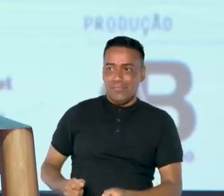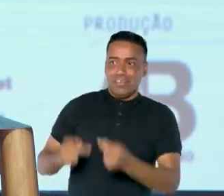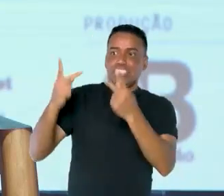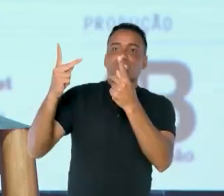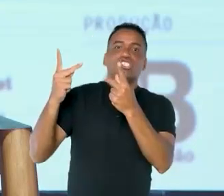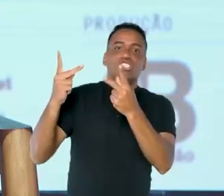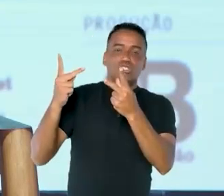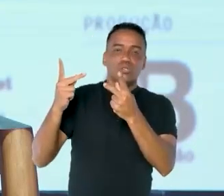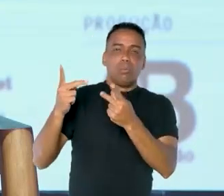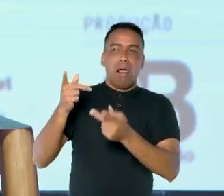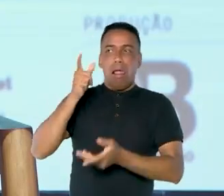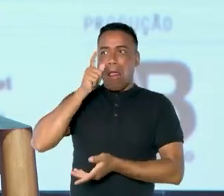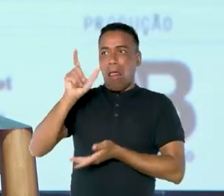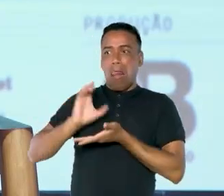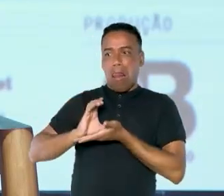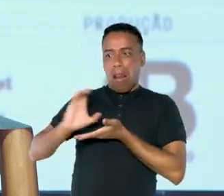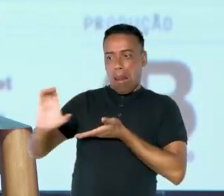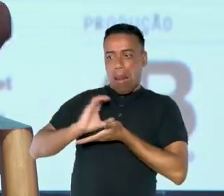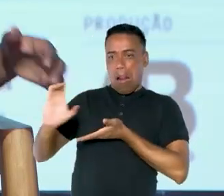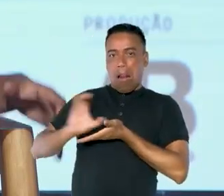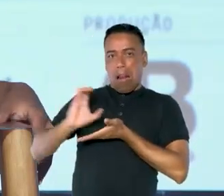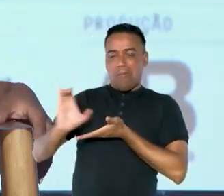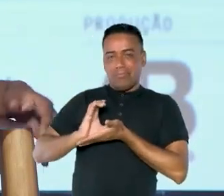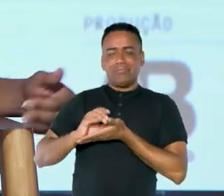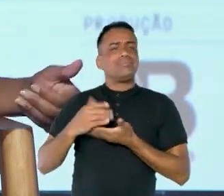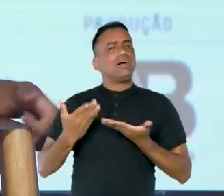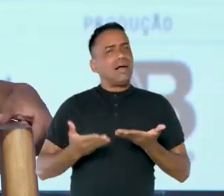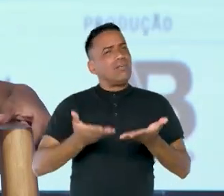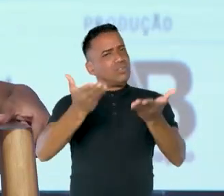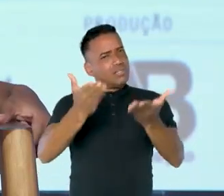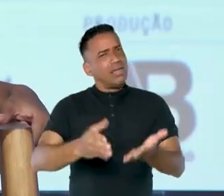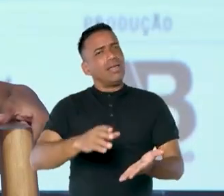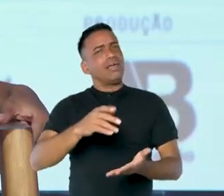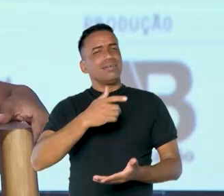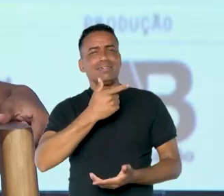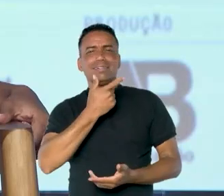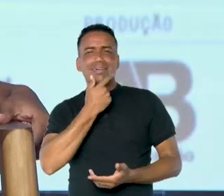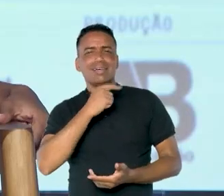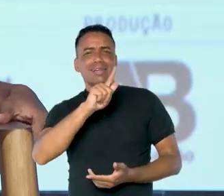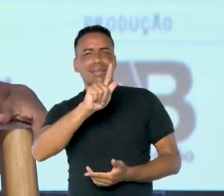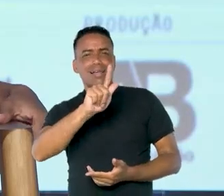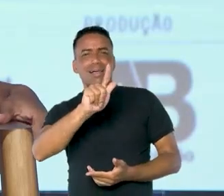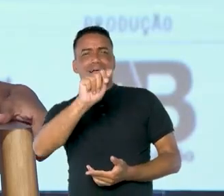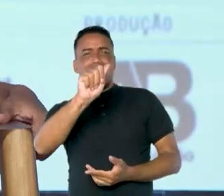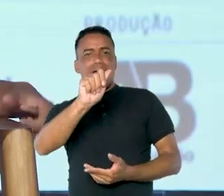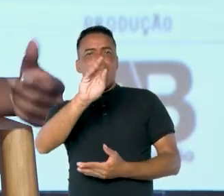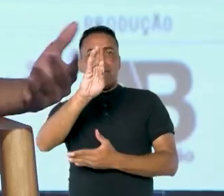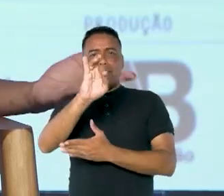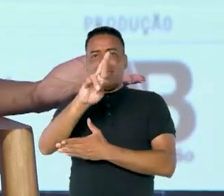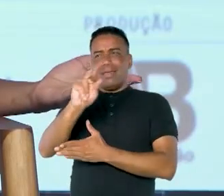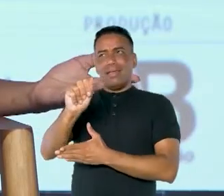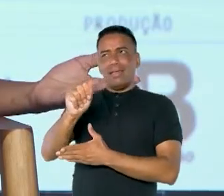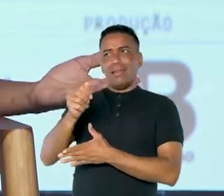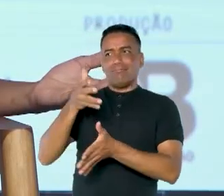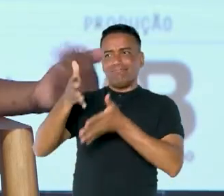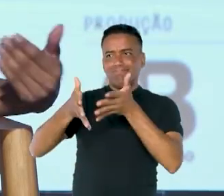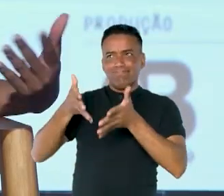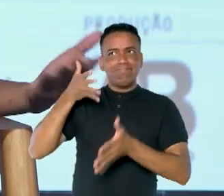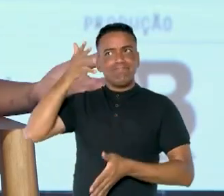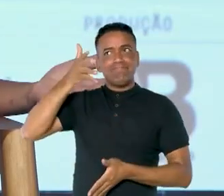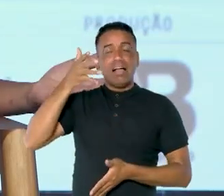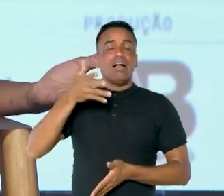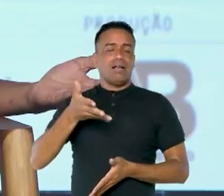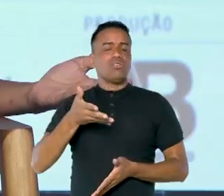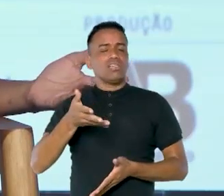para enriquecer tantas pessoas. E aí, Gabeira, eu queria te trazer de novo para a conversa, num sentido de que você é uma